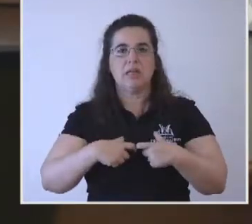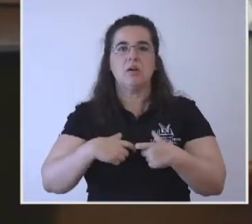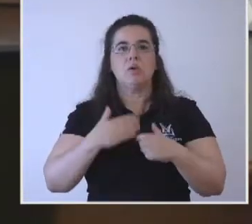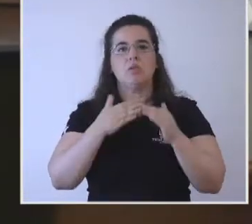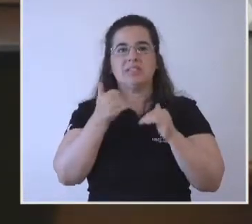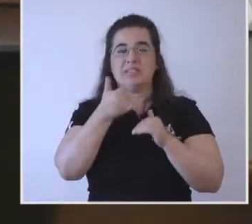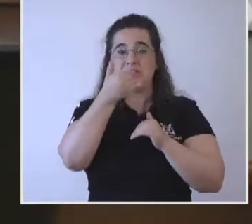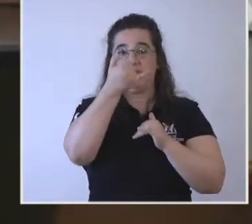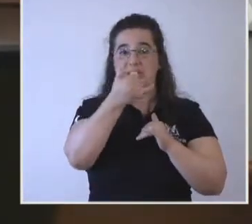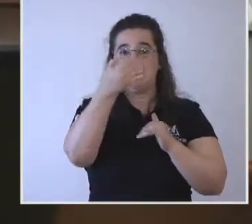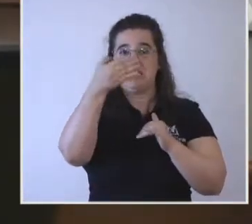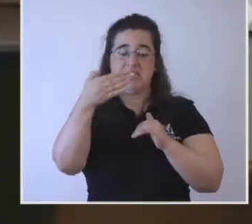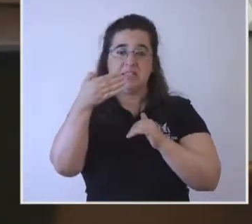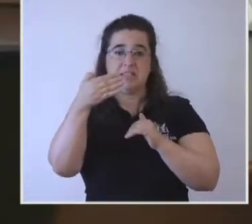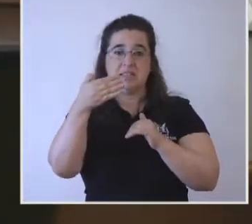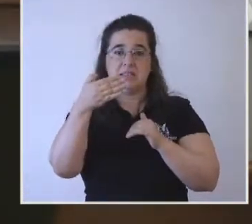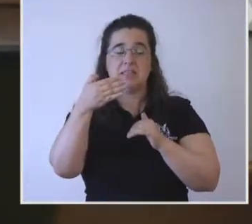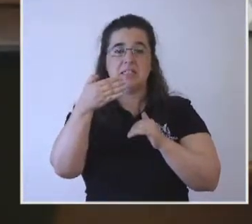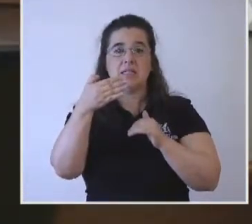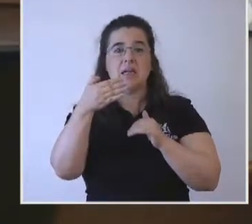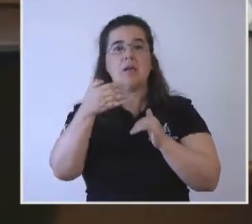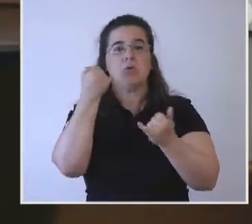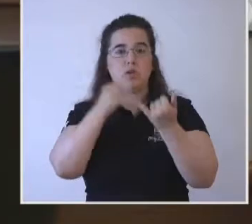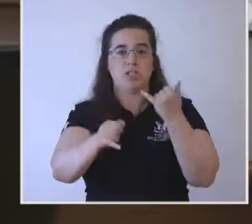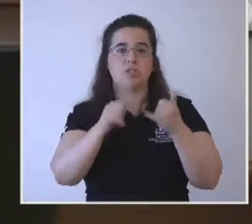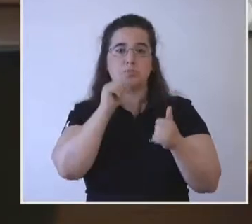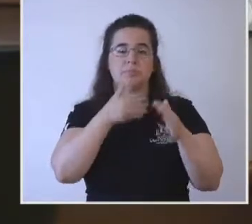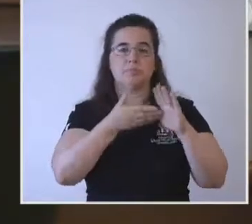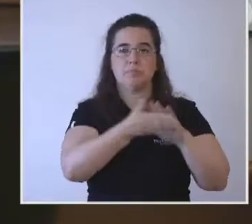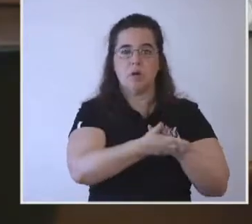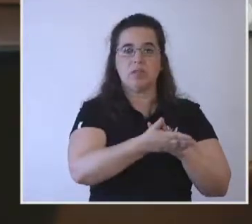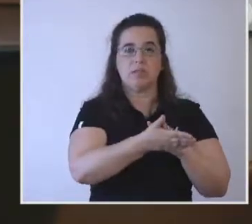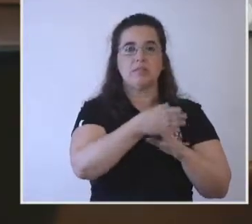margem entre os 75 e os 99 anos.